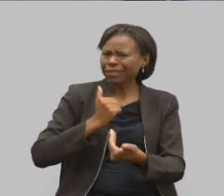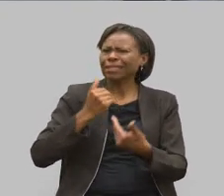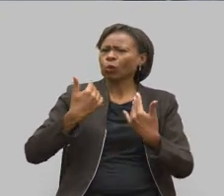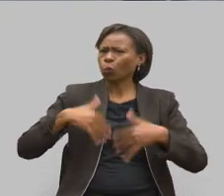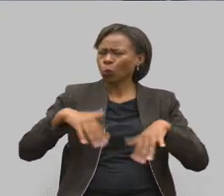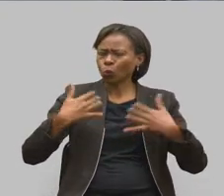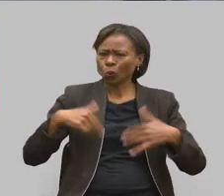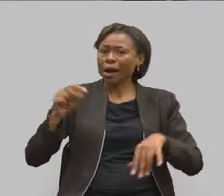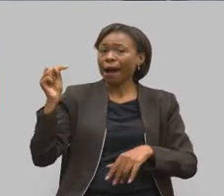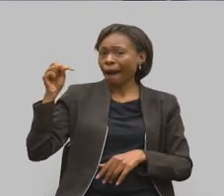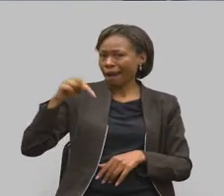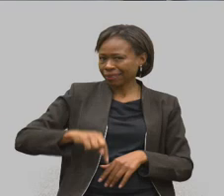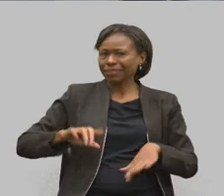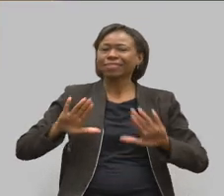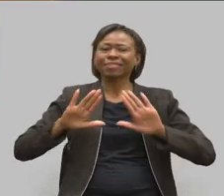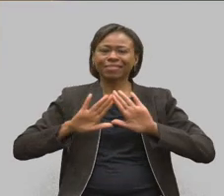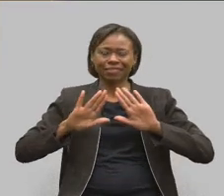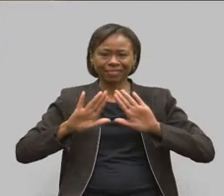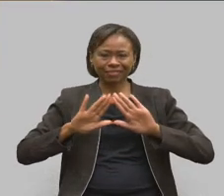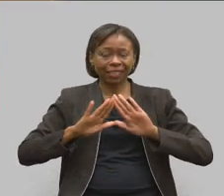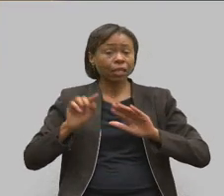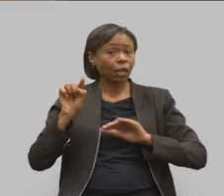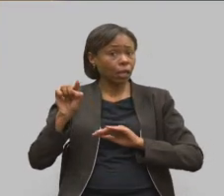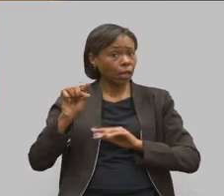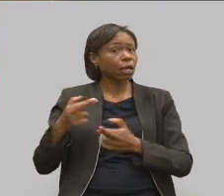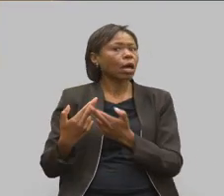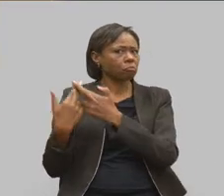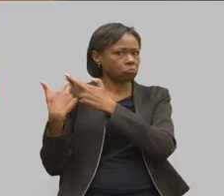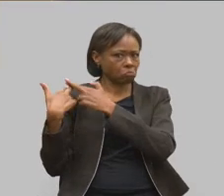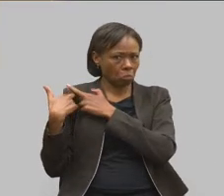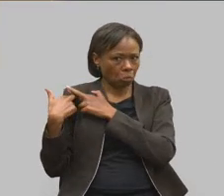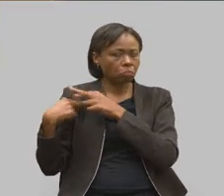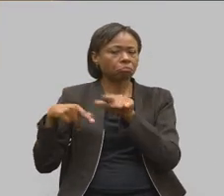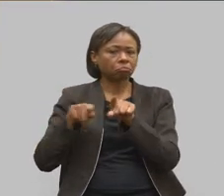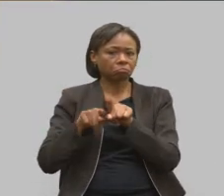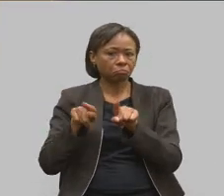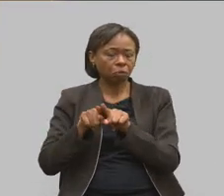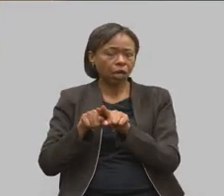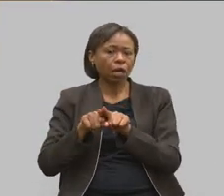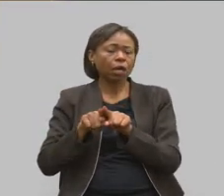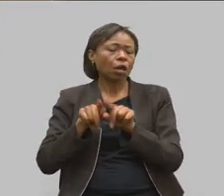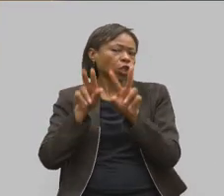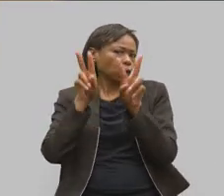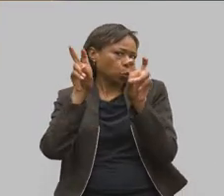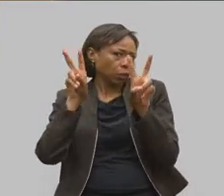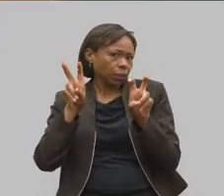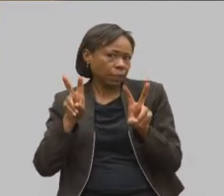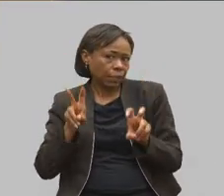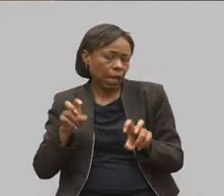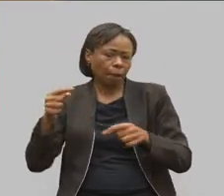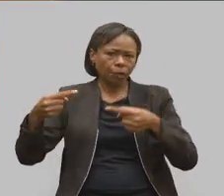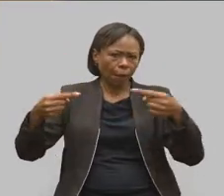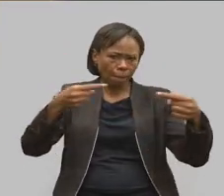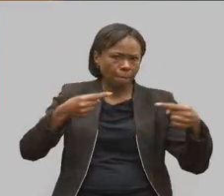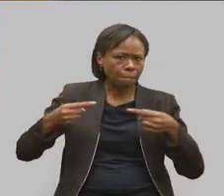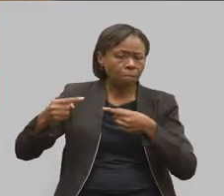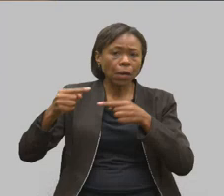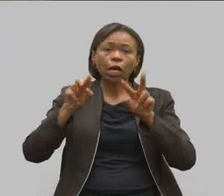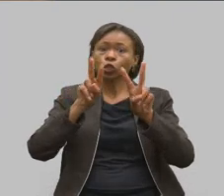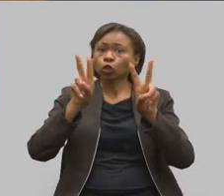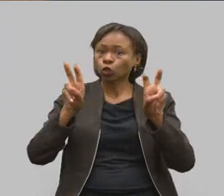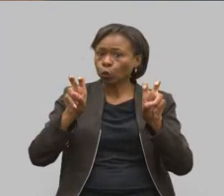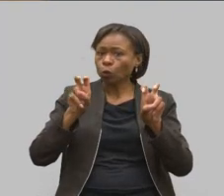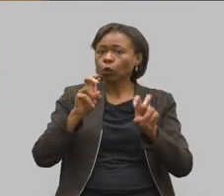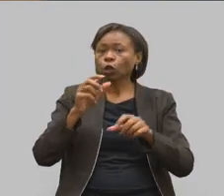aqui na casa responsável também e pelos temas e debates relacionados à doença Rara